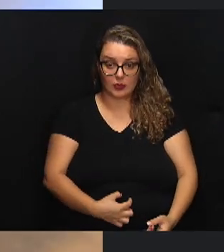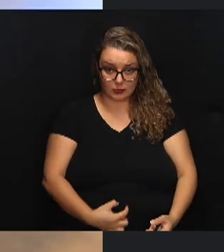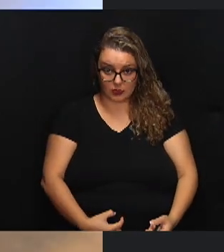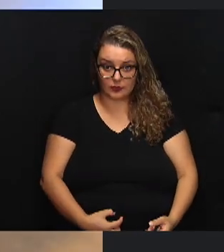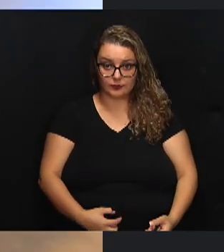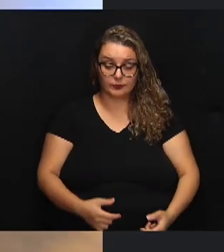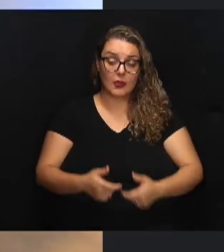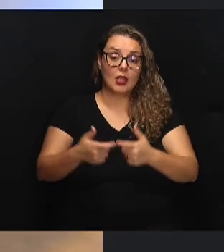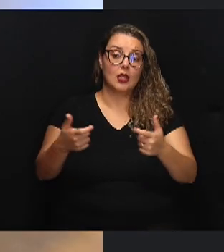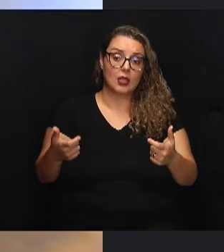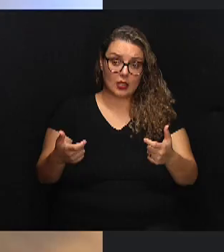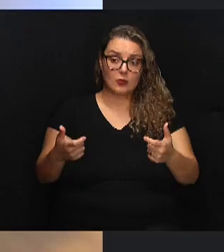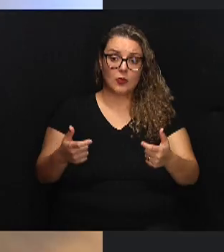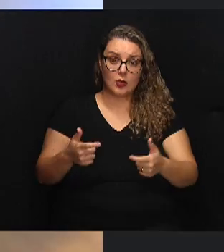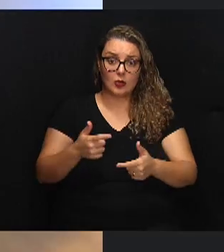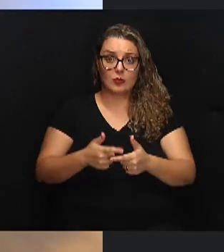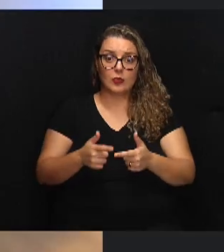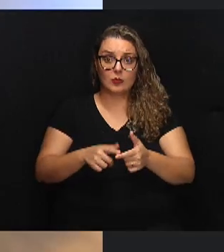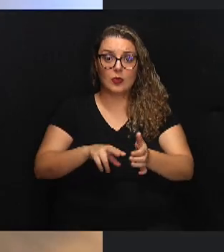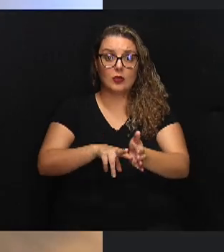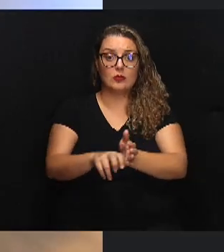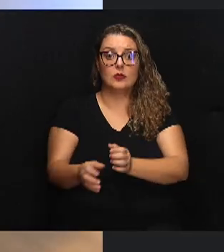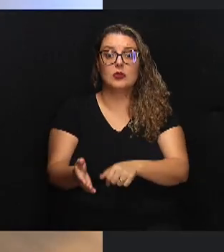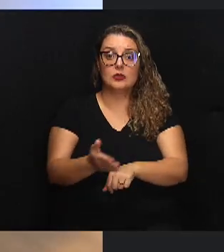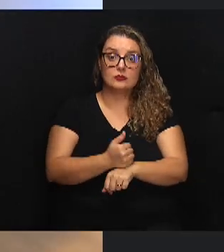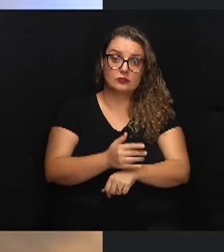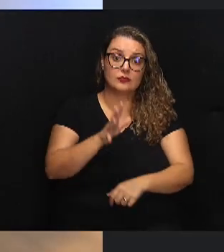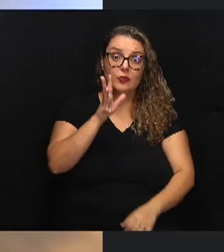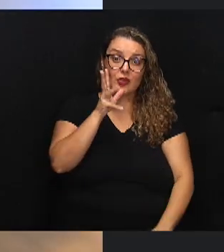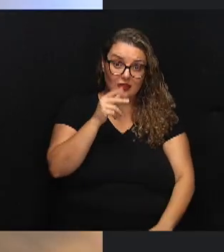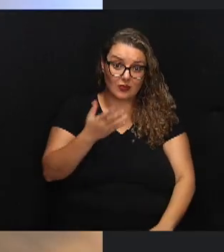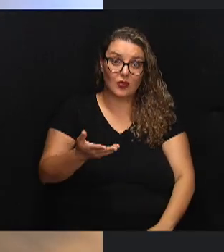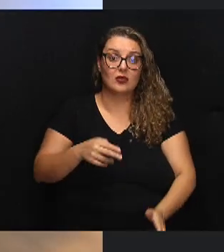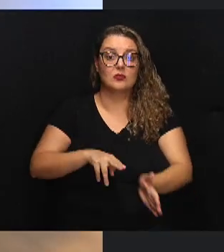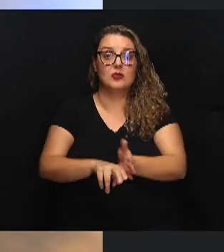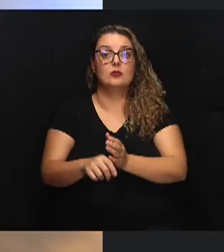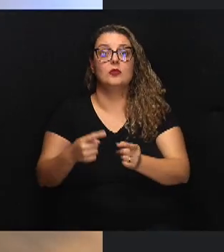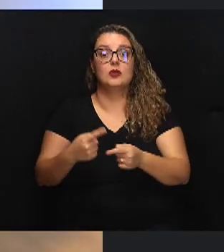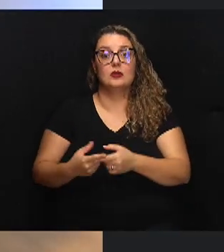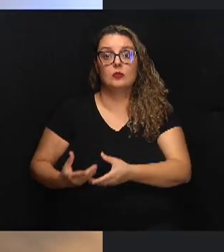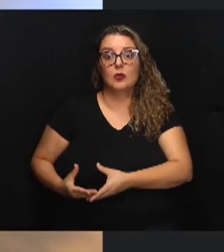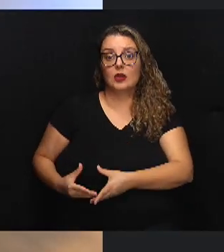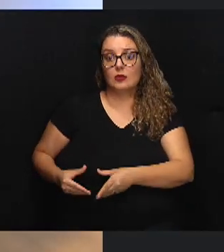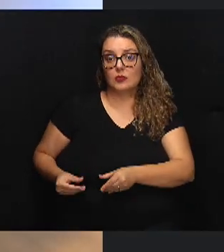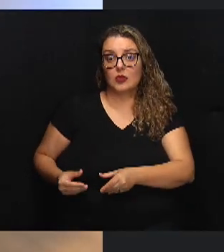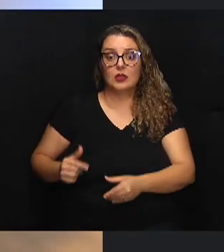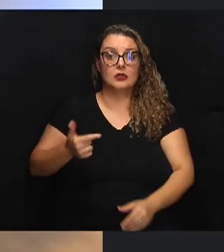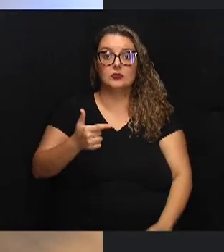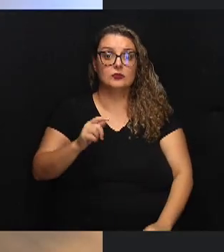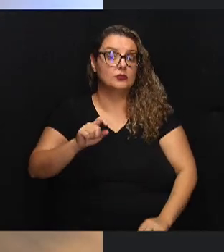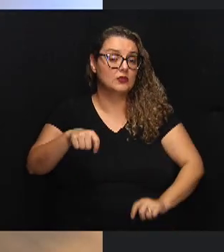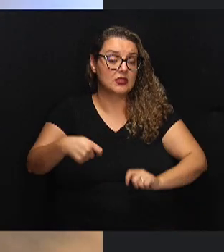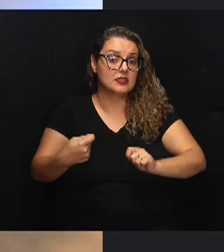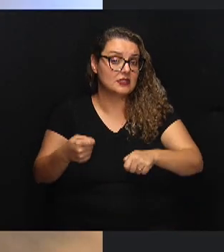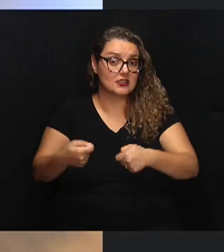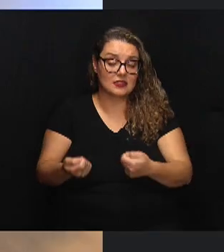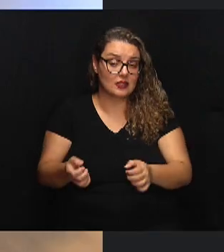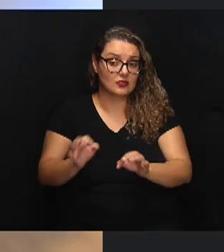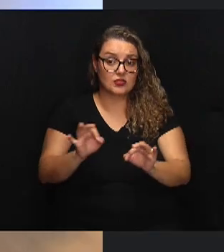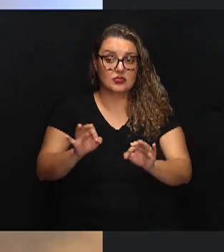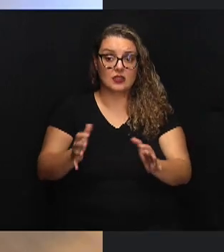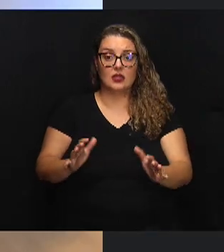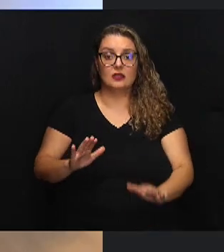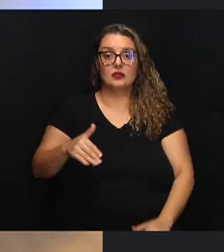acaba sendo o diagnóstico que não é tão precoce, porque no pâncreas, muitas vezes não há sintoma quando